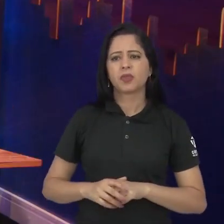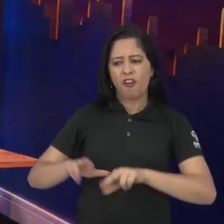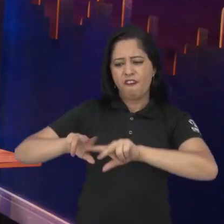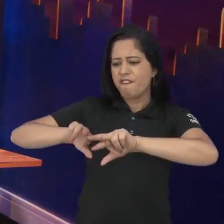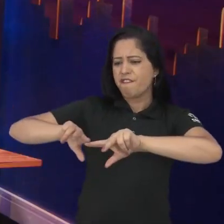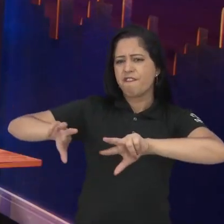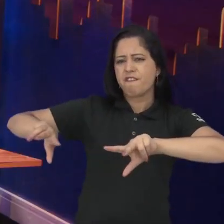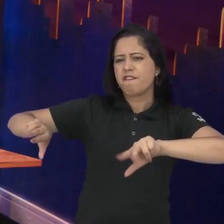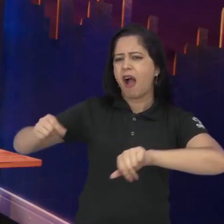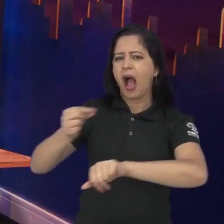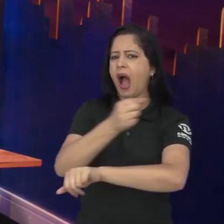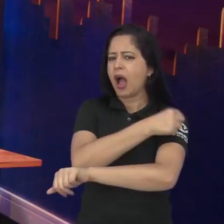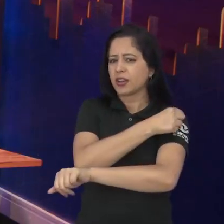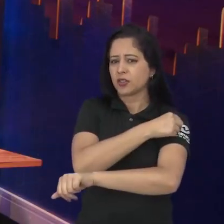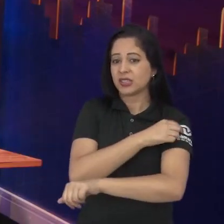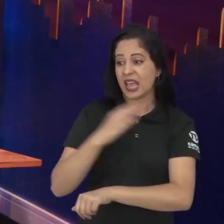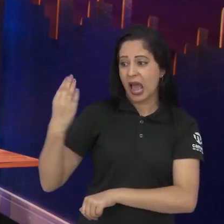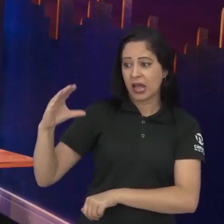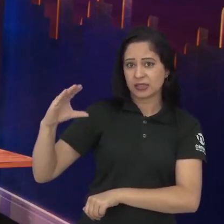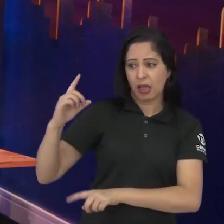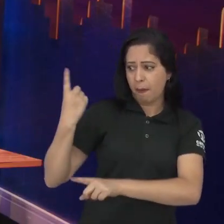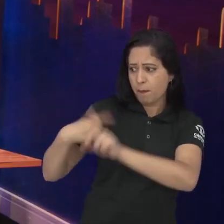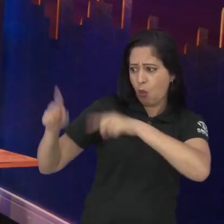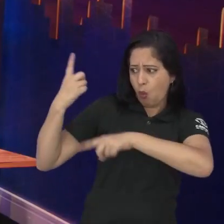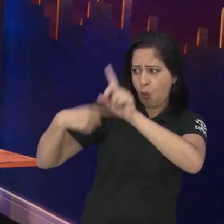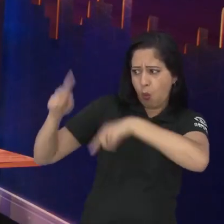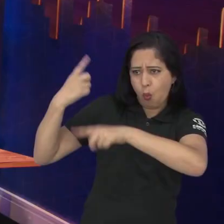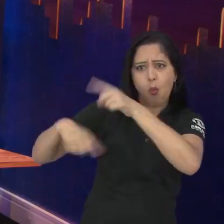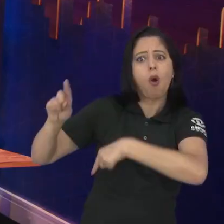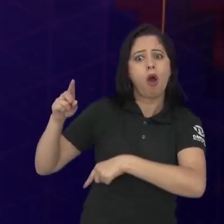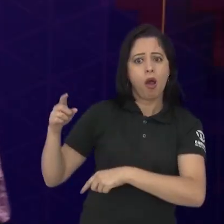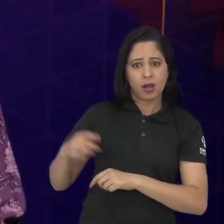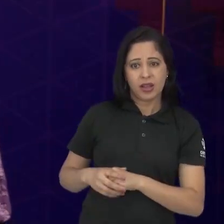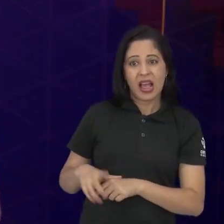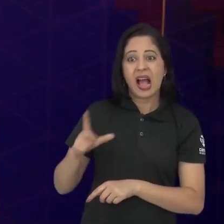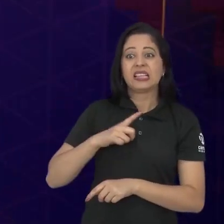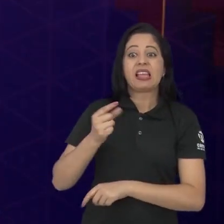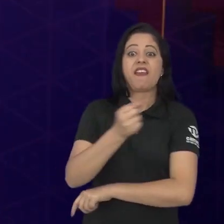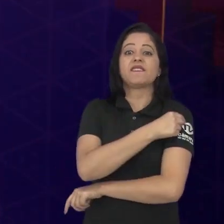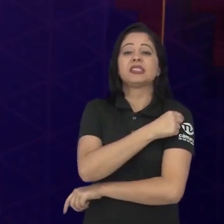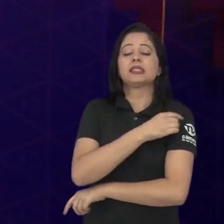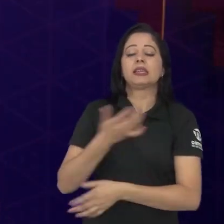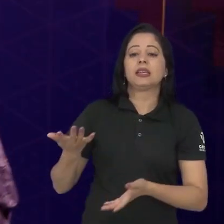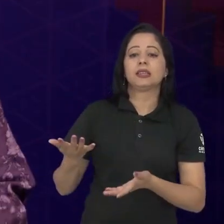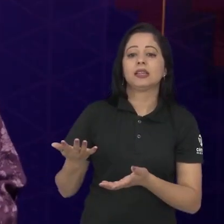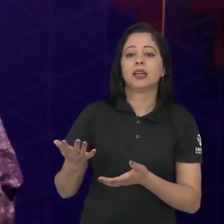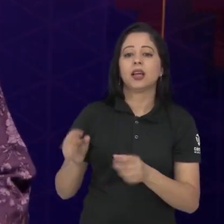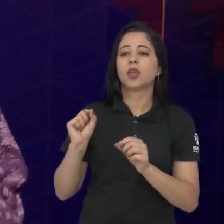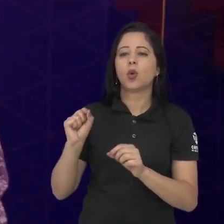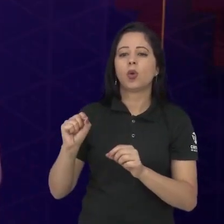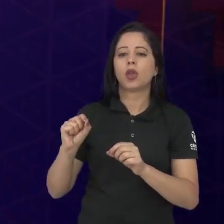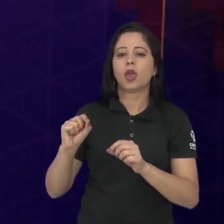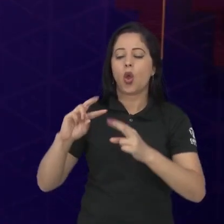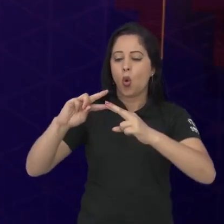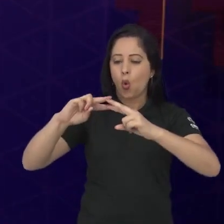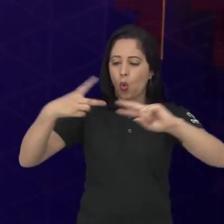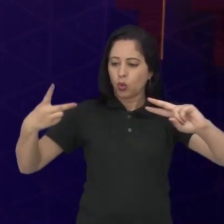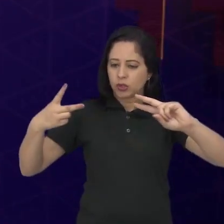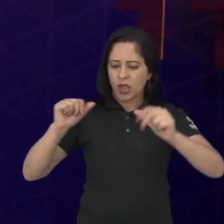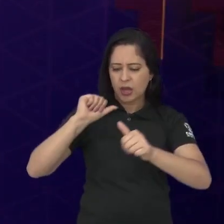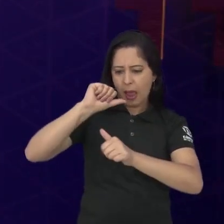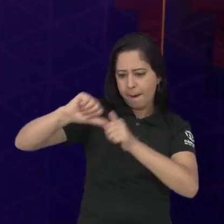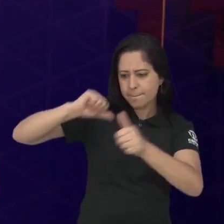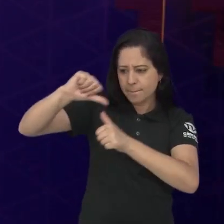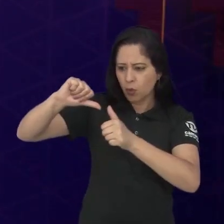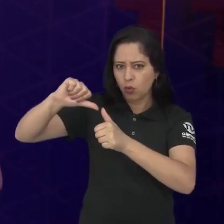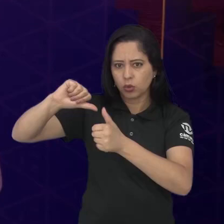vacinas diferentes também. Exato. Né? A ciência está muito avançada, tem vacina que ela é uma informação codificada que já